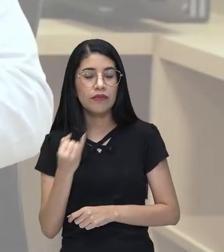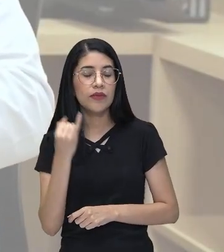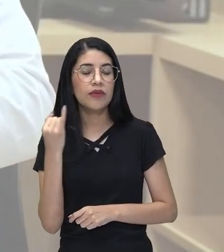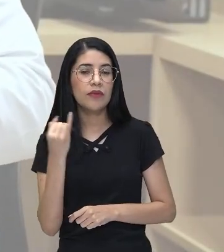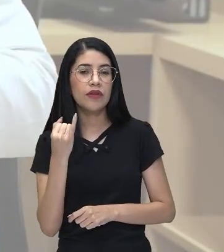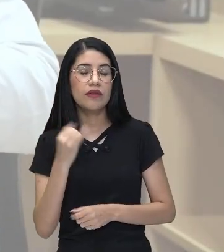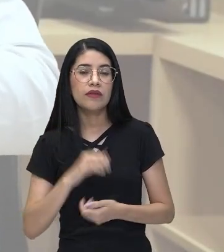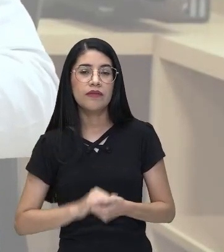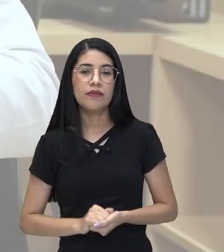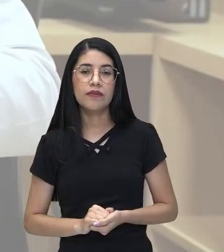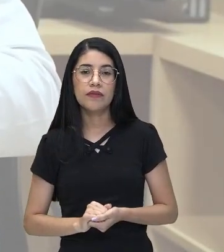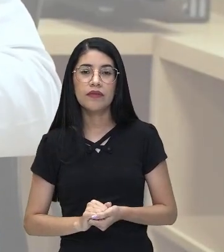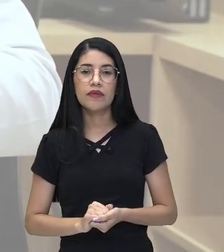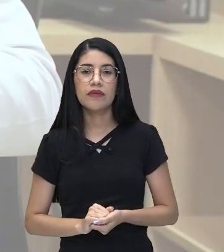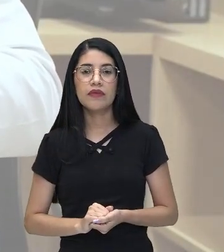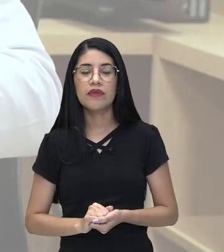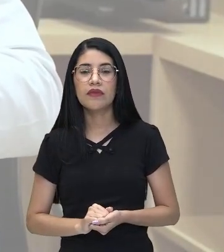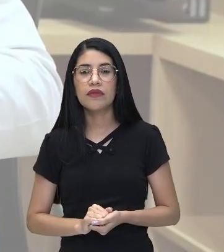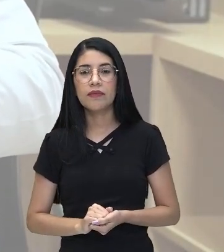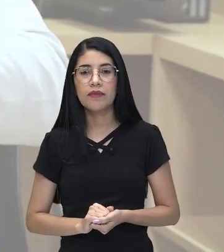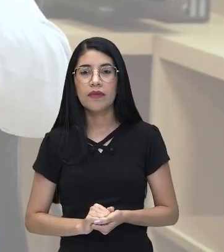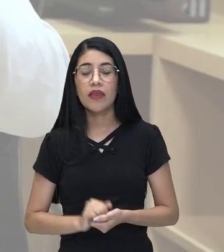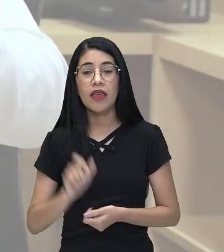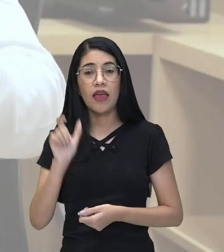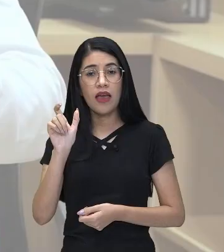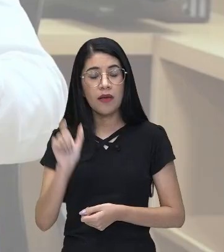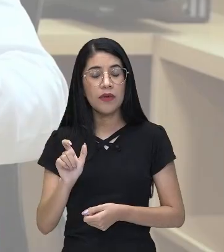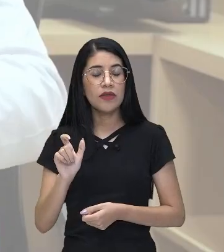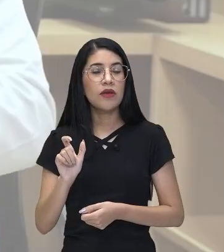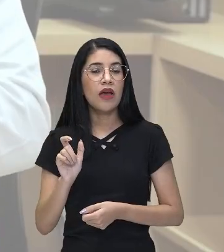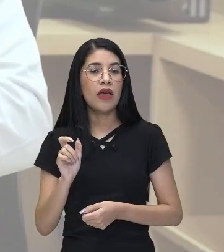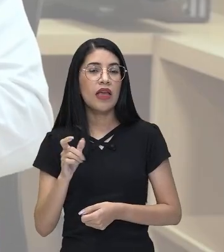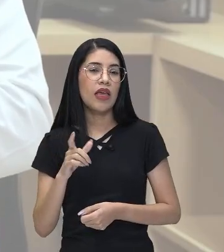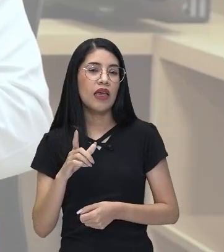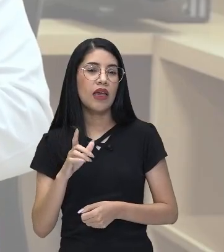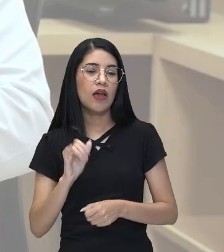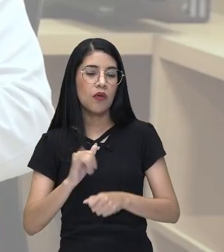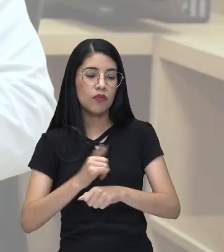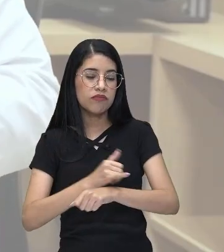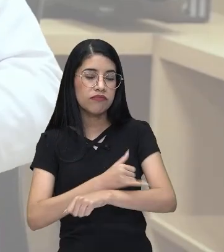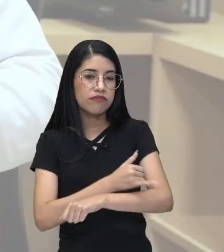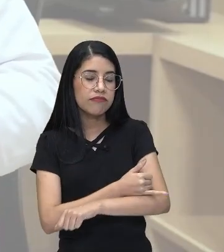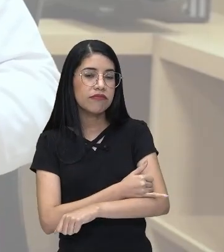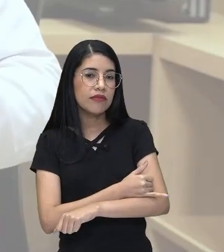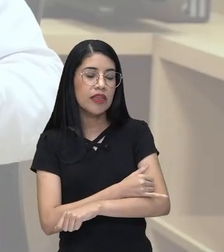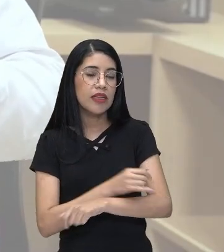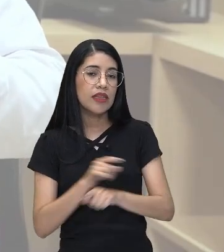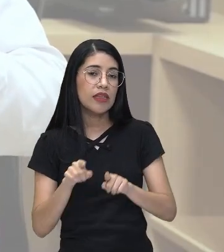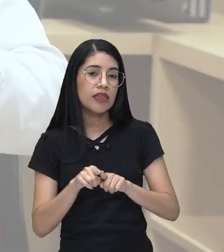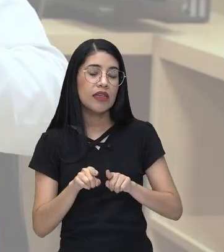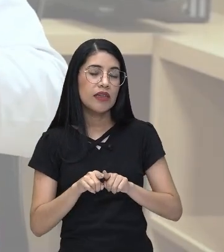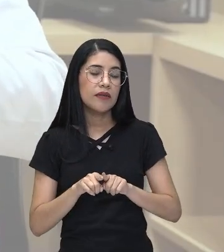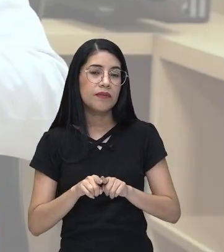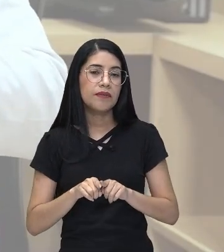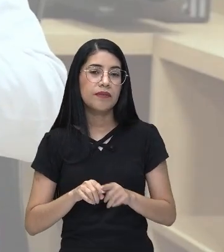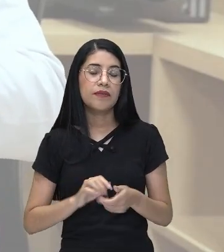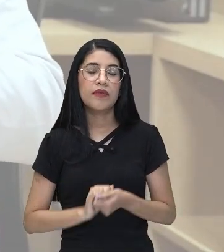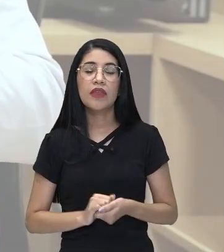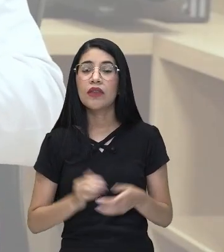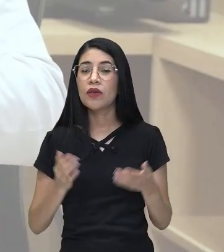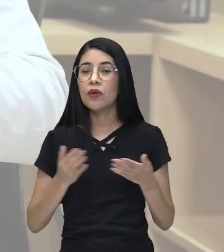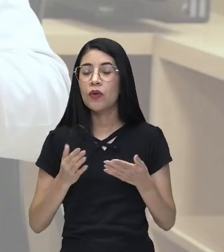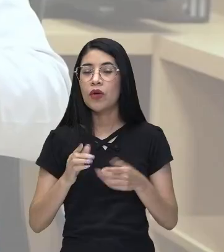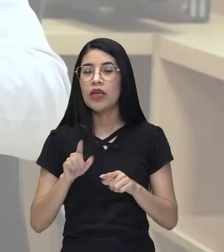fundamental para que a pessoa tenha esse ganho de peso. Hoje em dia, excesso